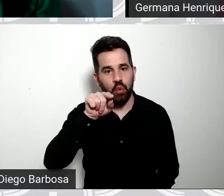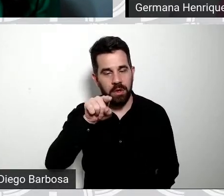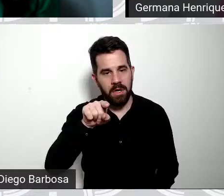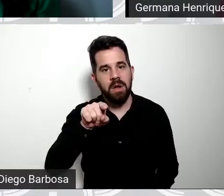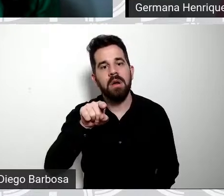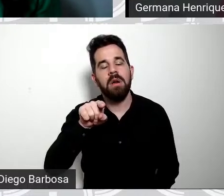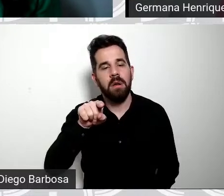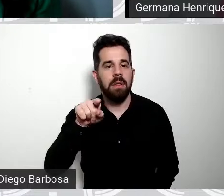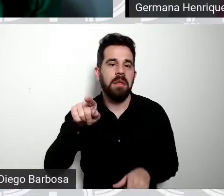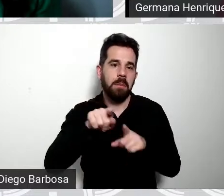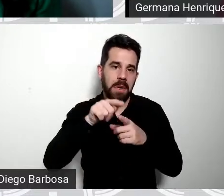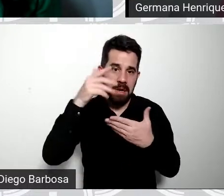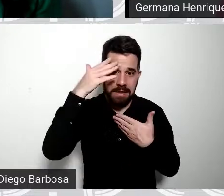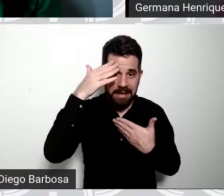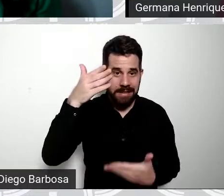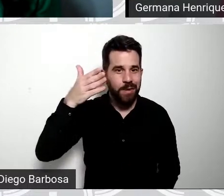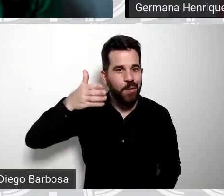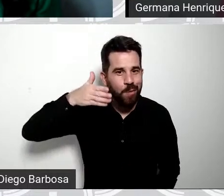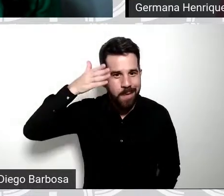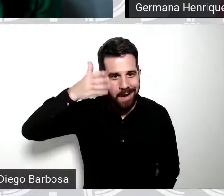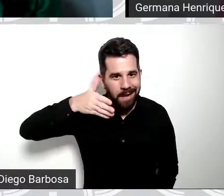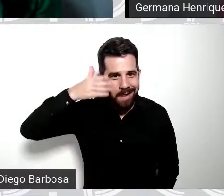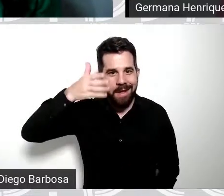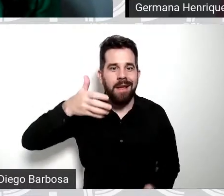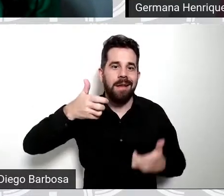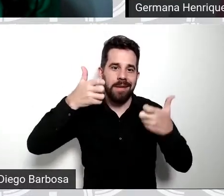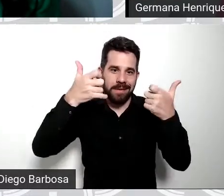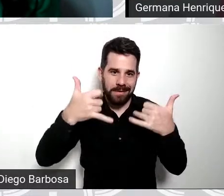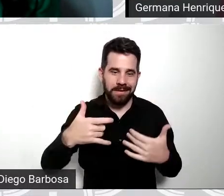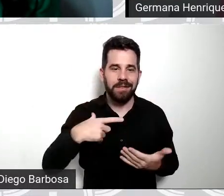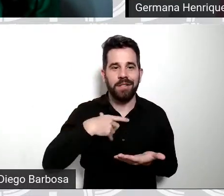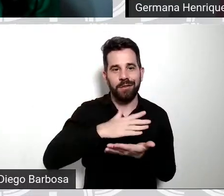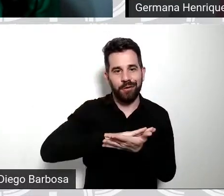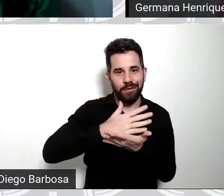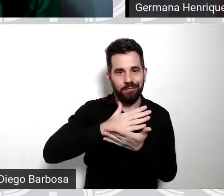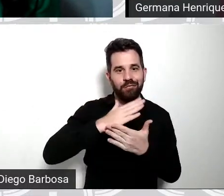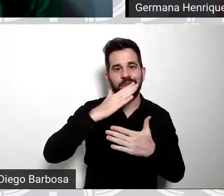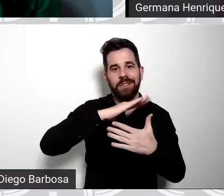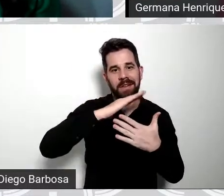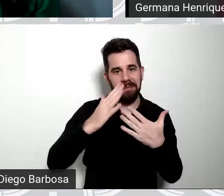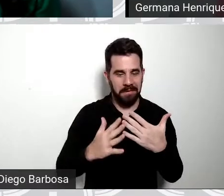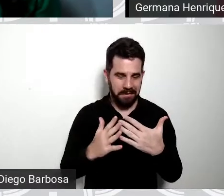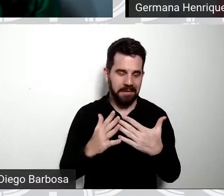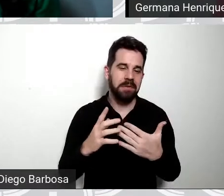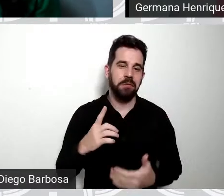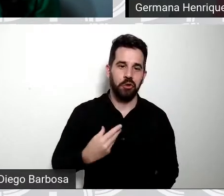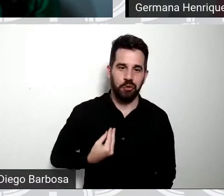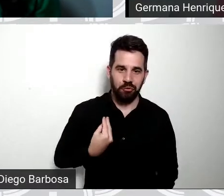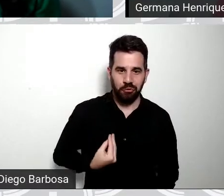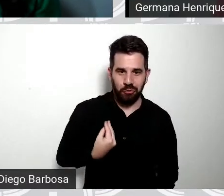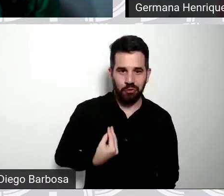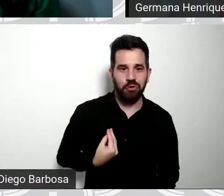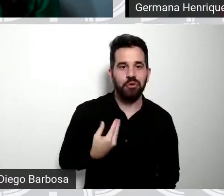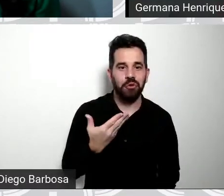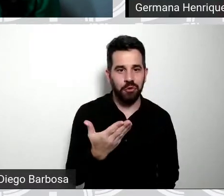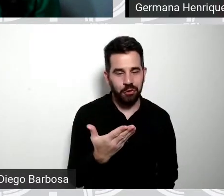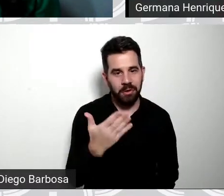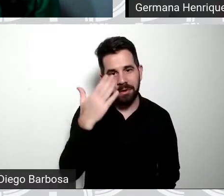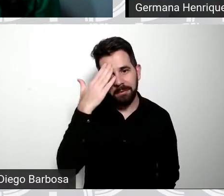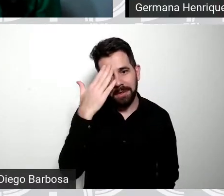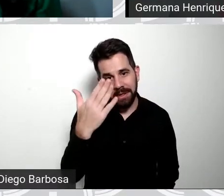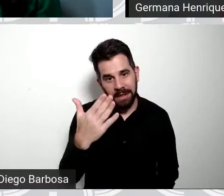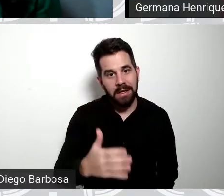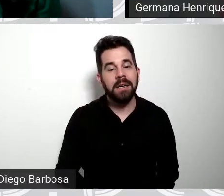agradecendo pela palestra e o acompanhamento dos intérpretes de Libras. Né? E deixa eu ver aqui o que mais.